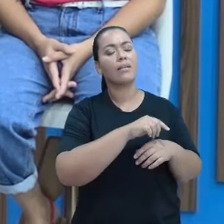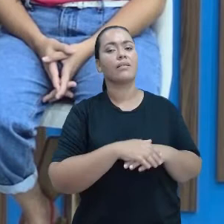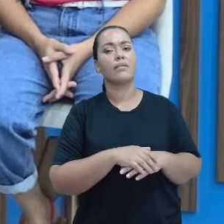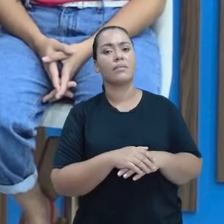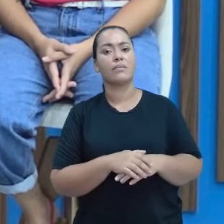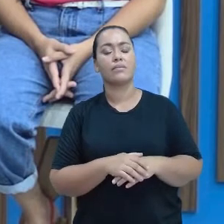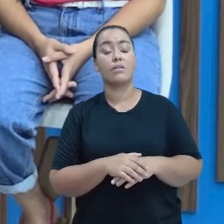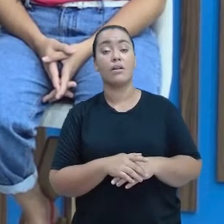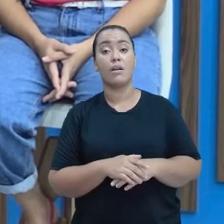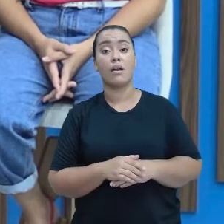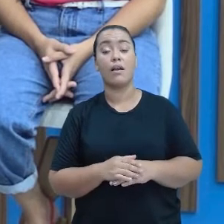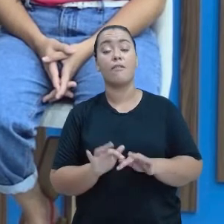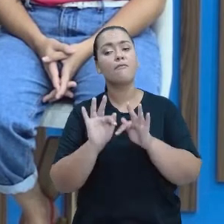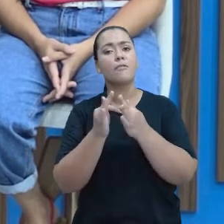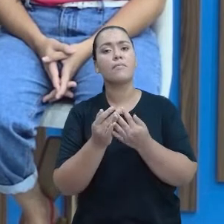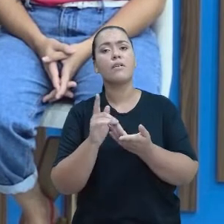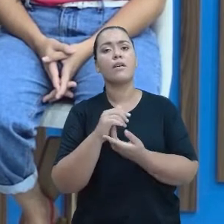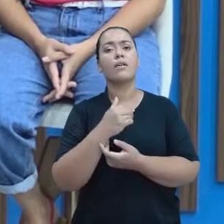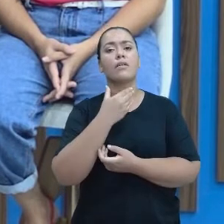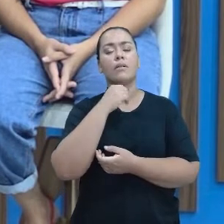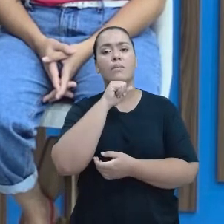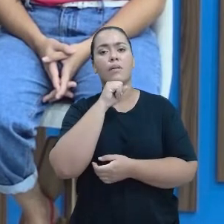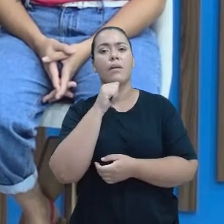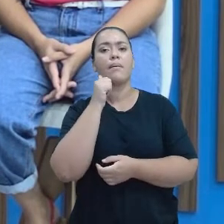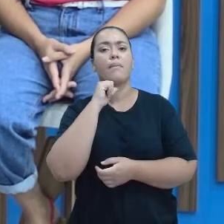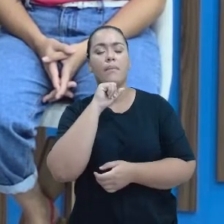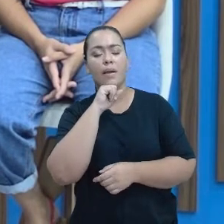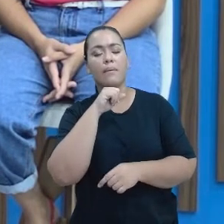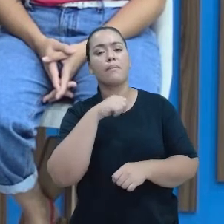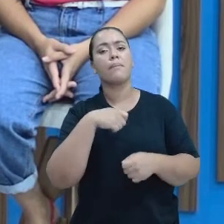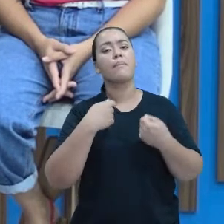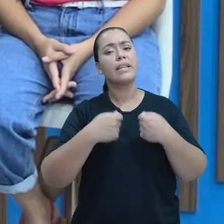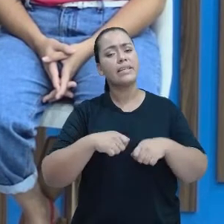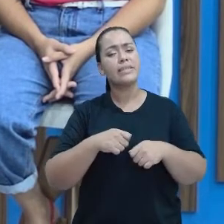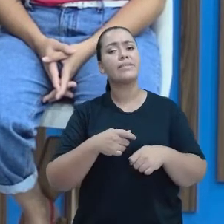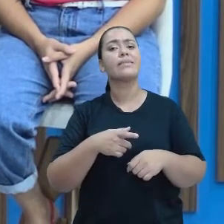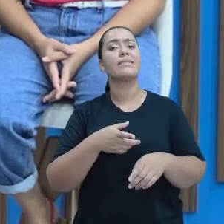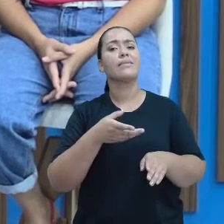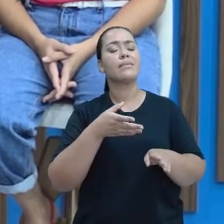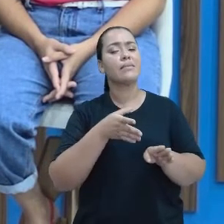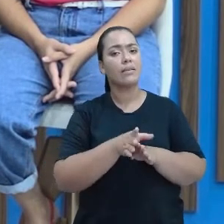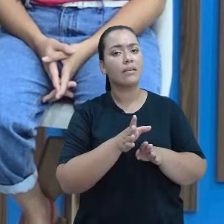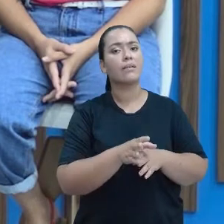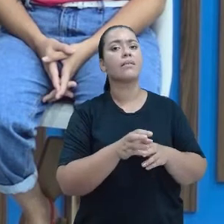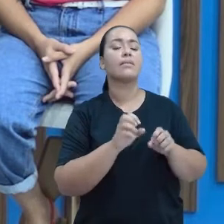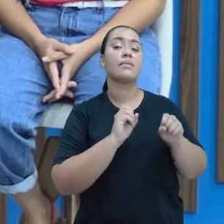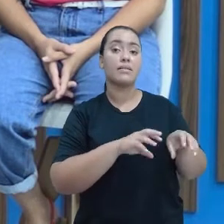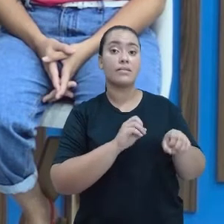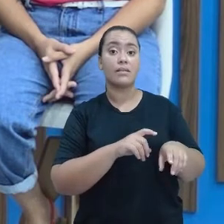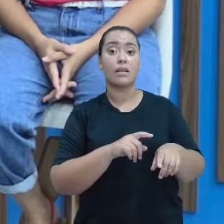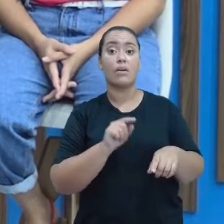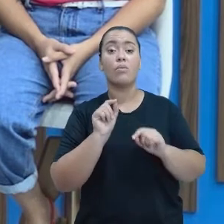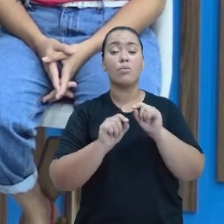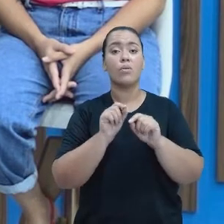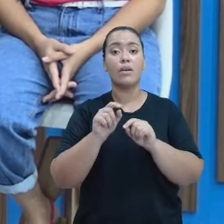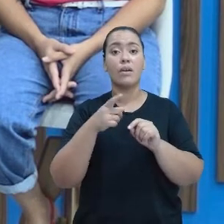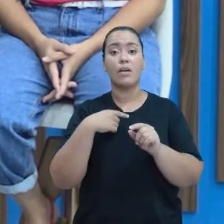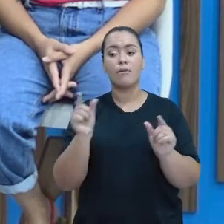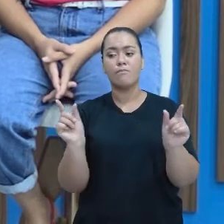precisam trabalhar isso nos filhos também. Tá? Então, o respeito, acho que uma palavra que